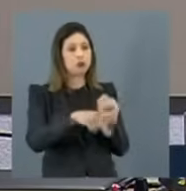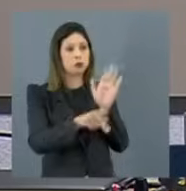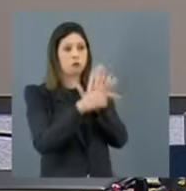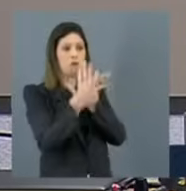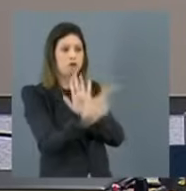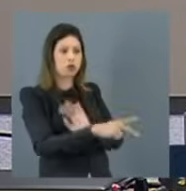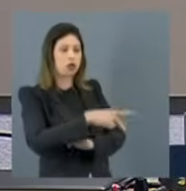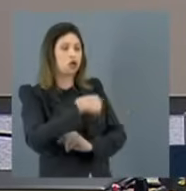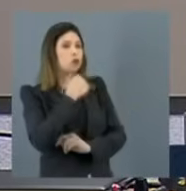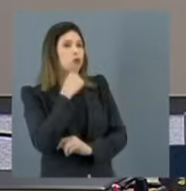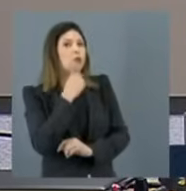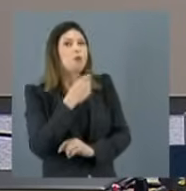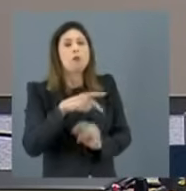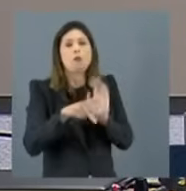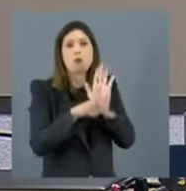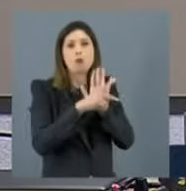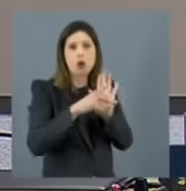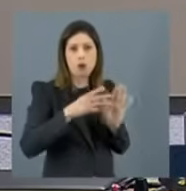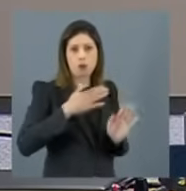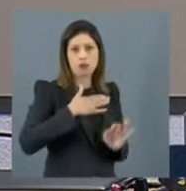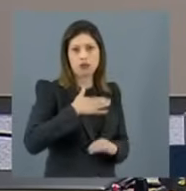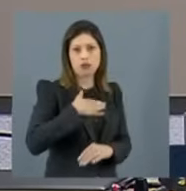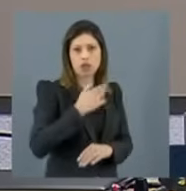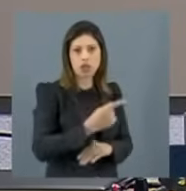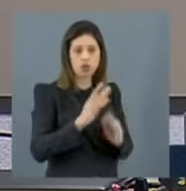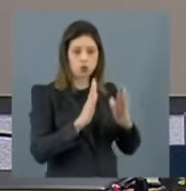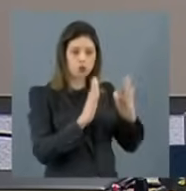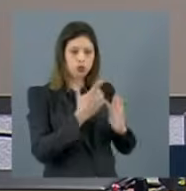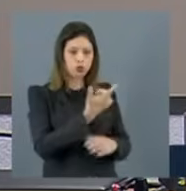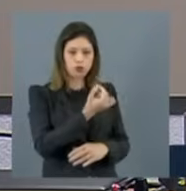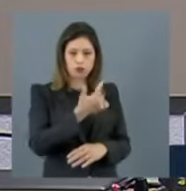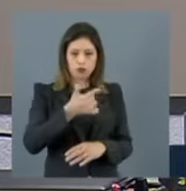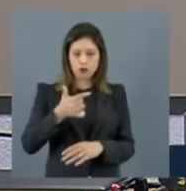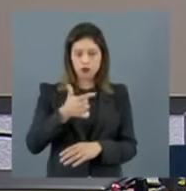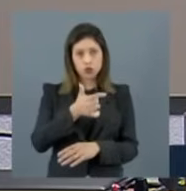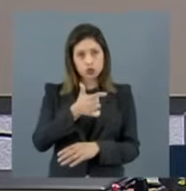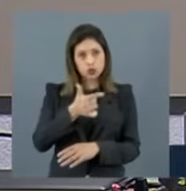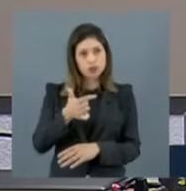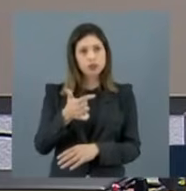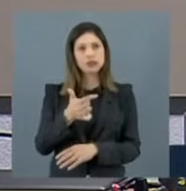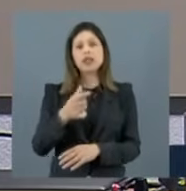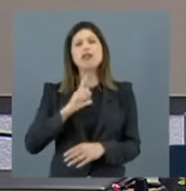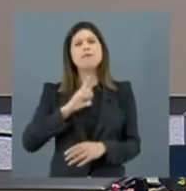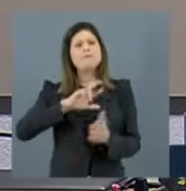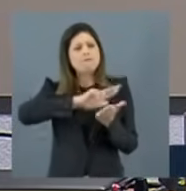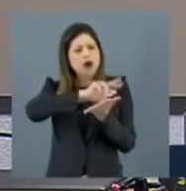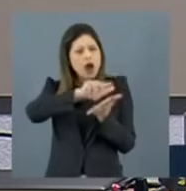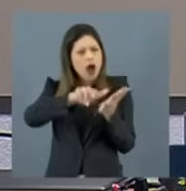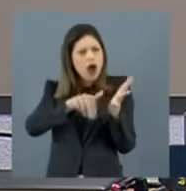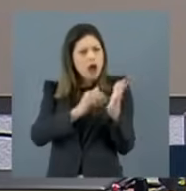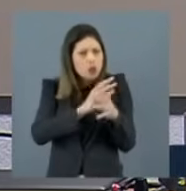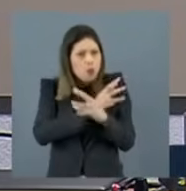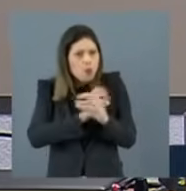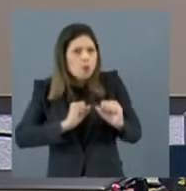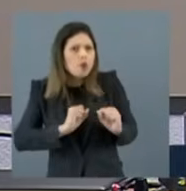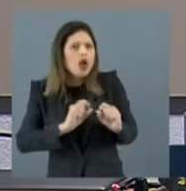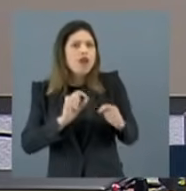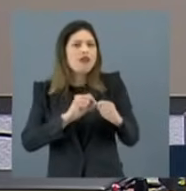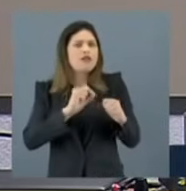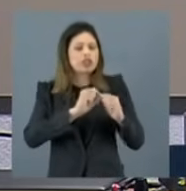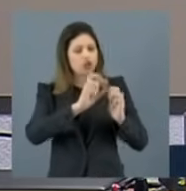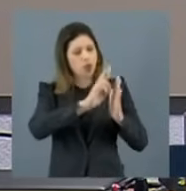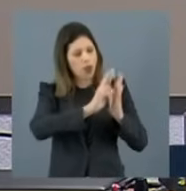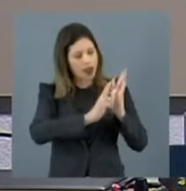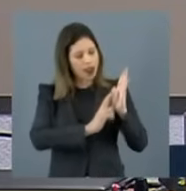de 2022 e muitas das medidas de censura que foram aplicadas foram feitas com base em